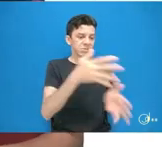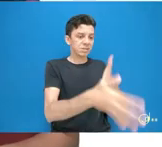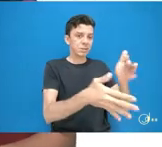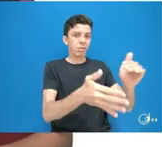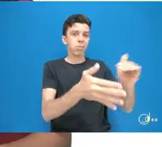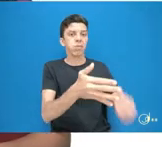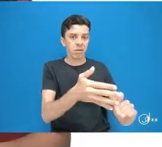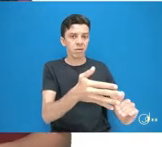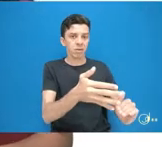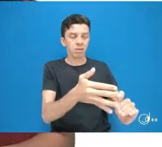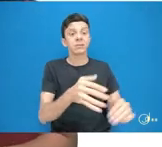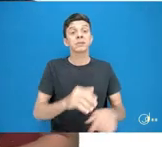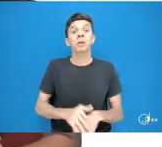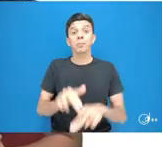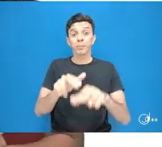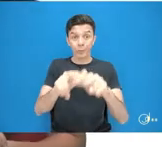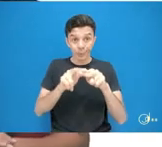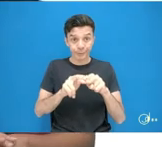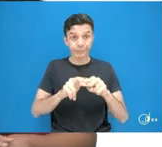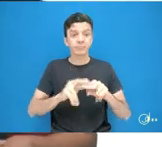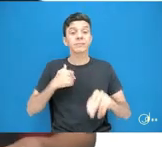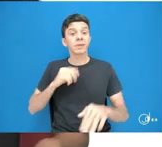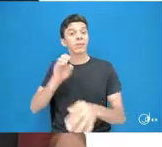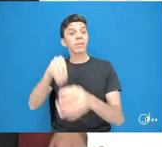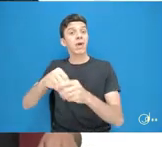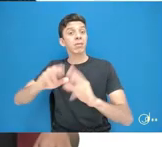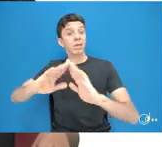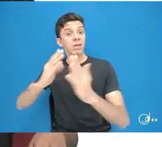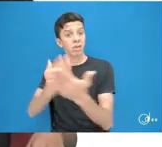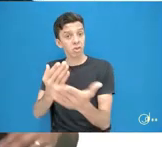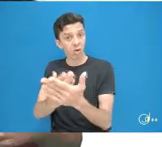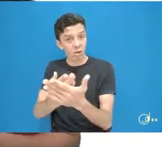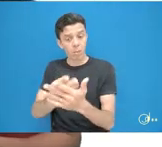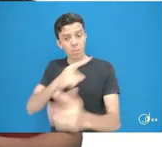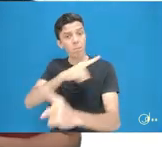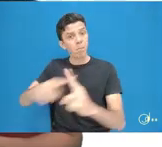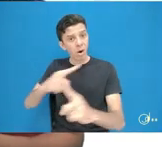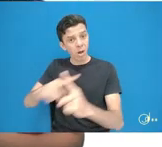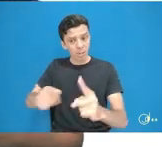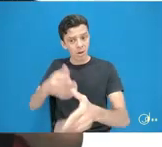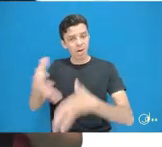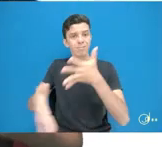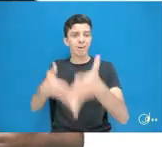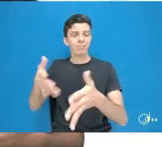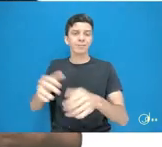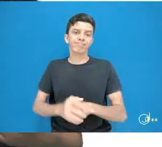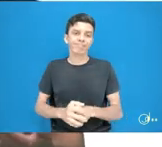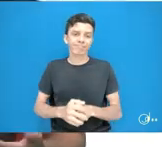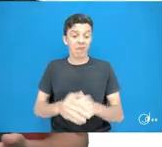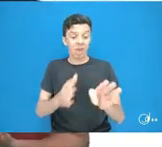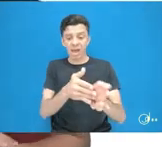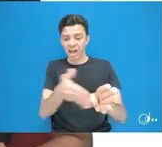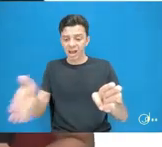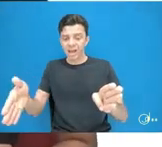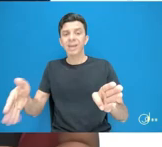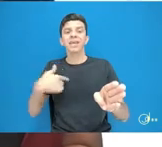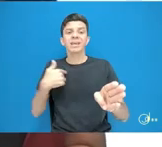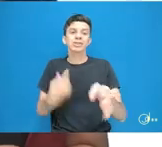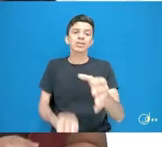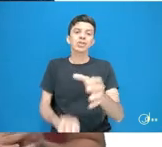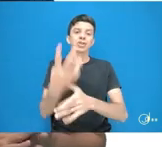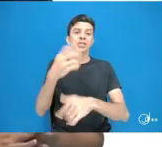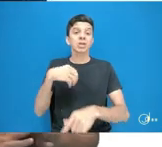Com isso, as escolas passaram a proibir o uso da língua de sinais em sala de aula, surgindo então a era do oralismo